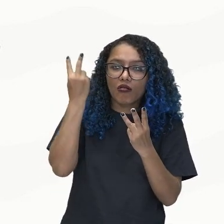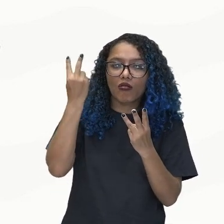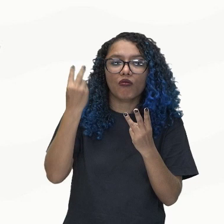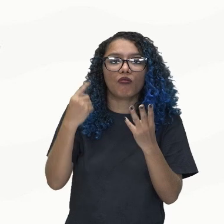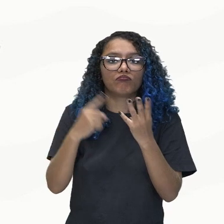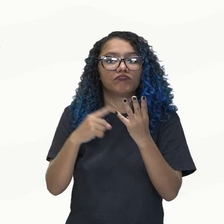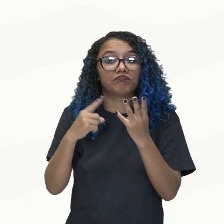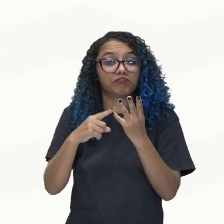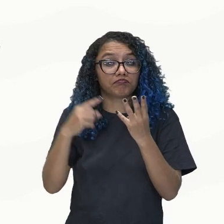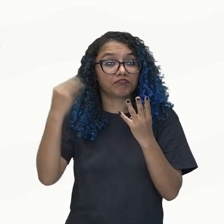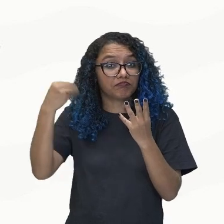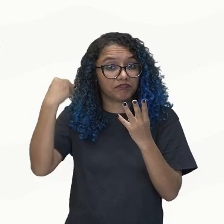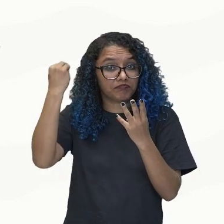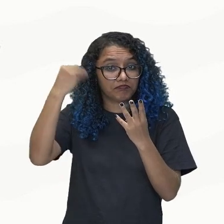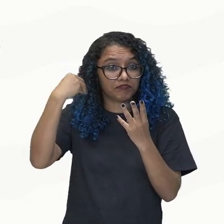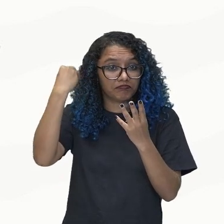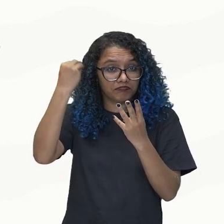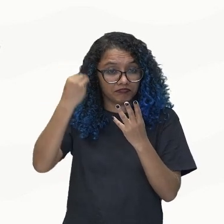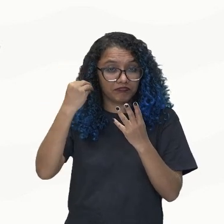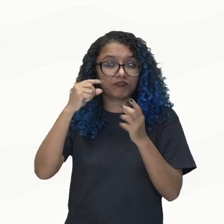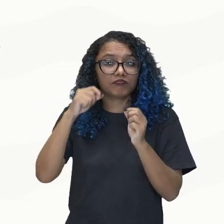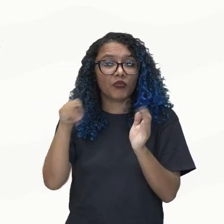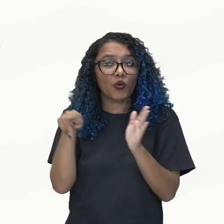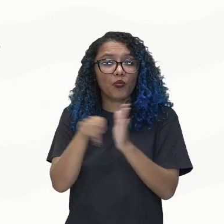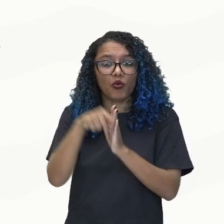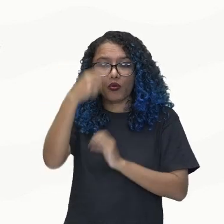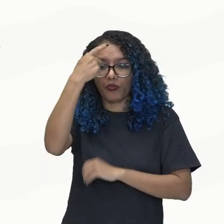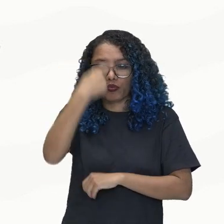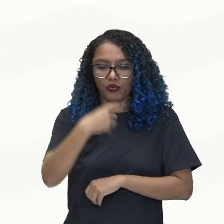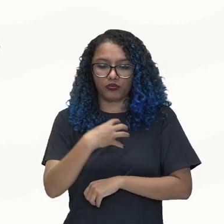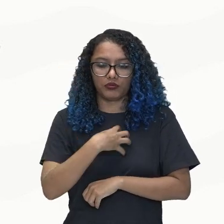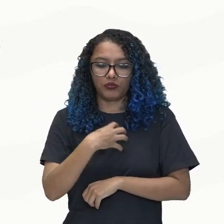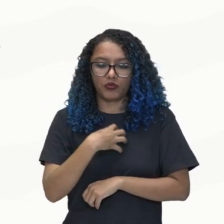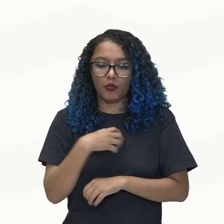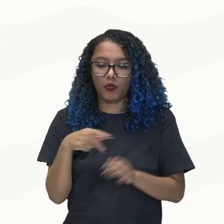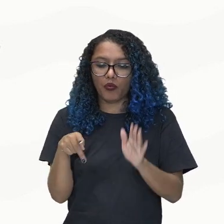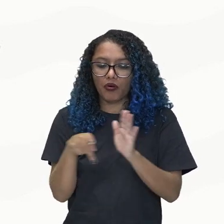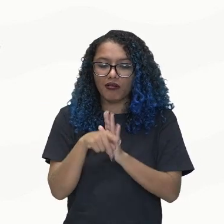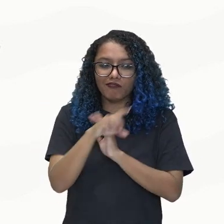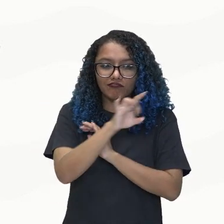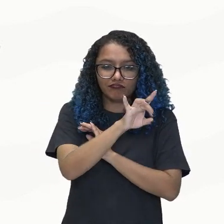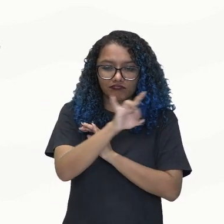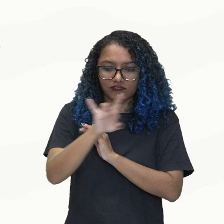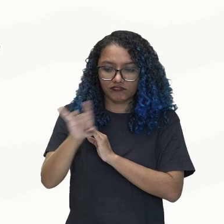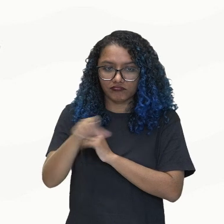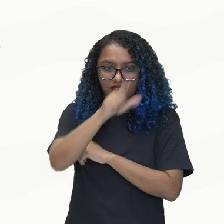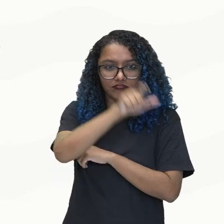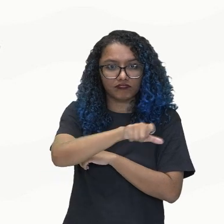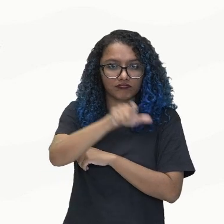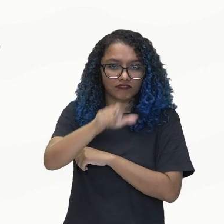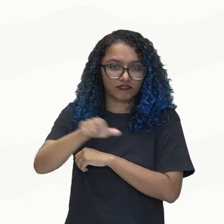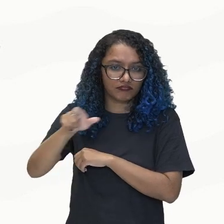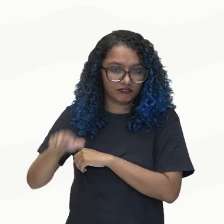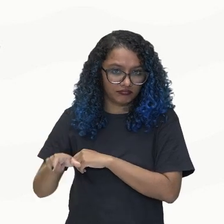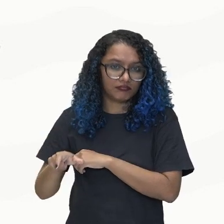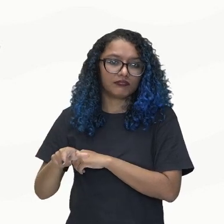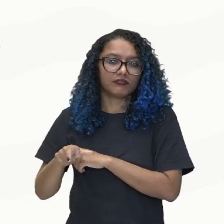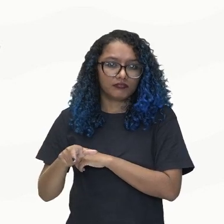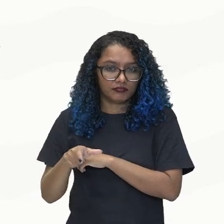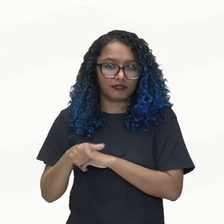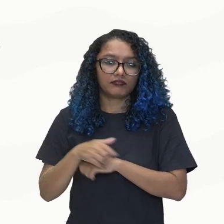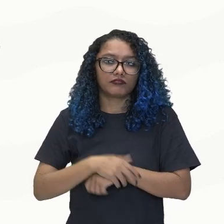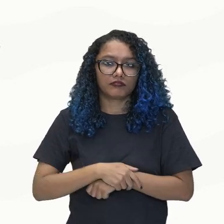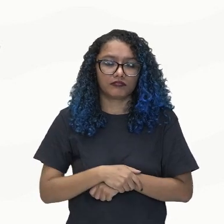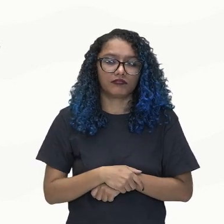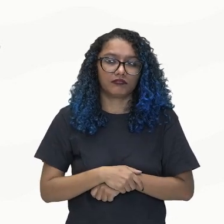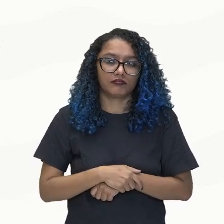as experiências que moldam a personalidade de cada indivíduo, né? Então, tudo aquilo que